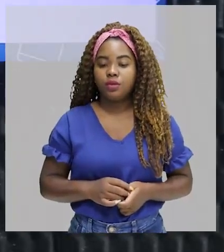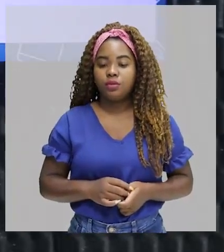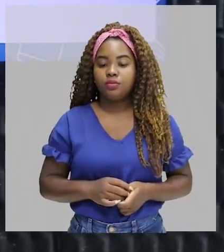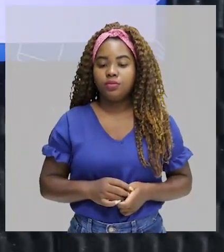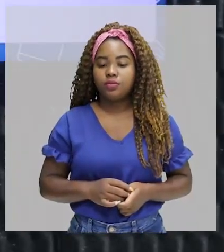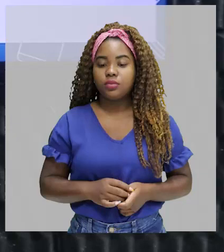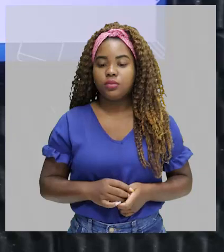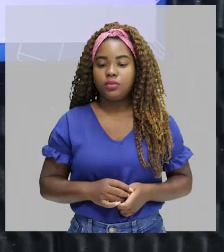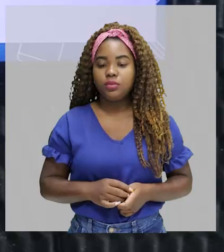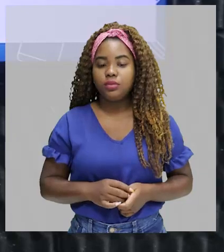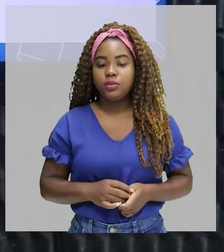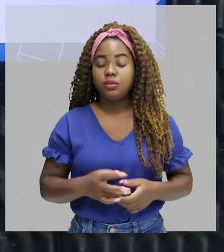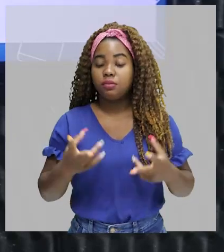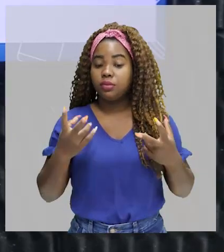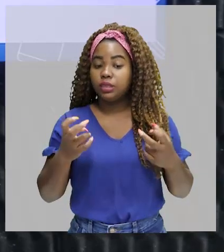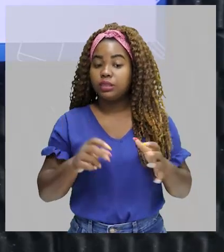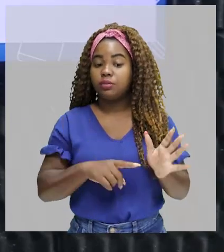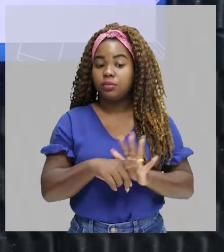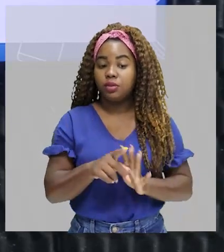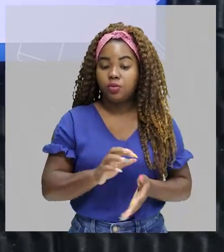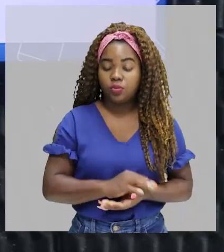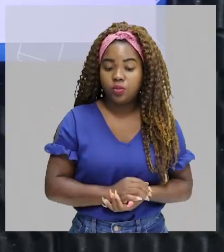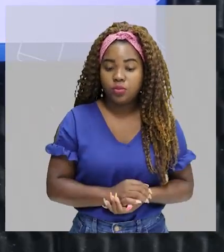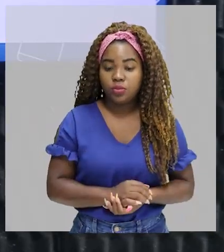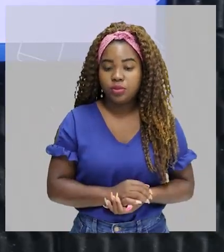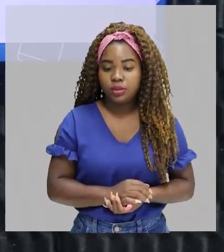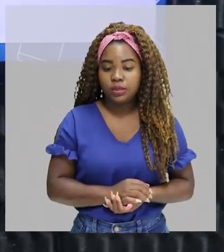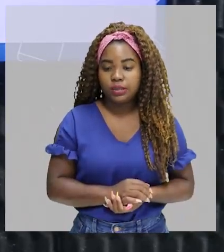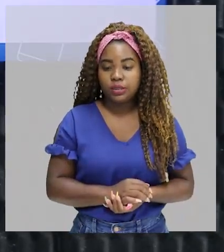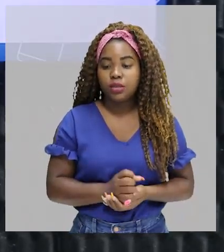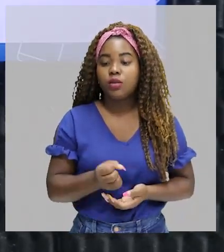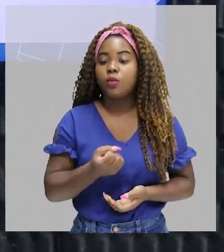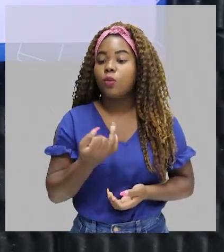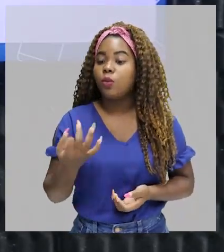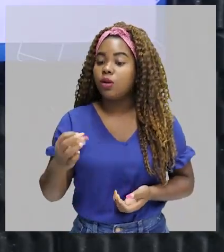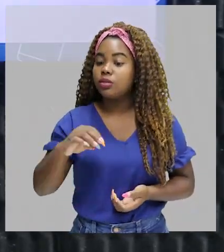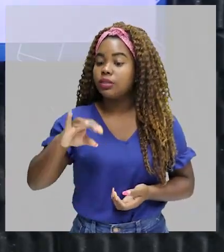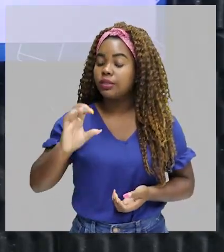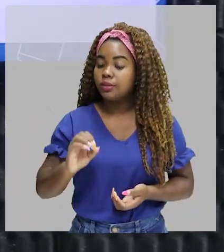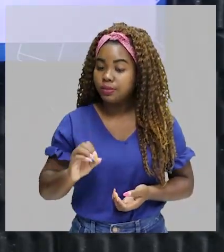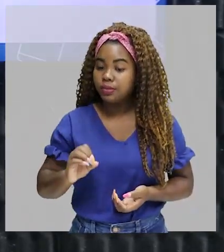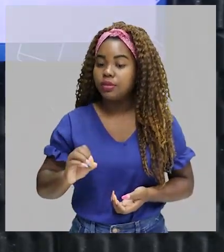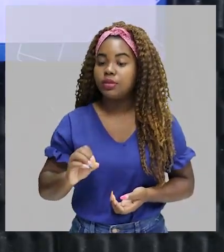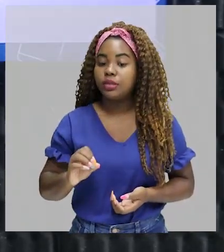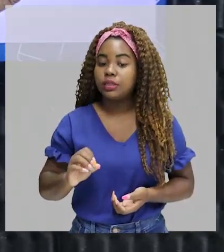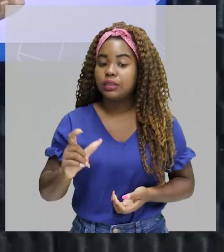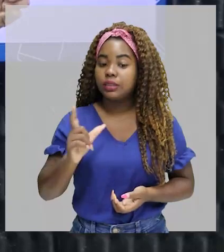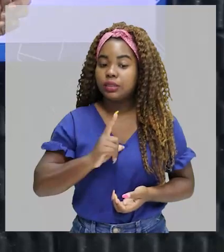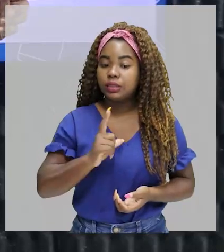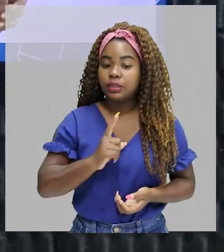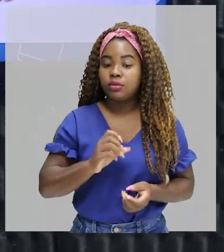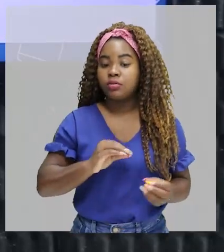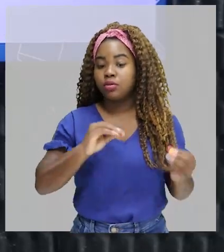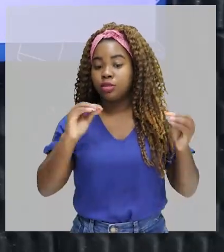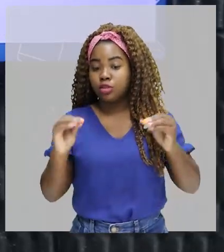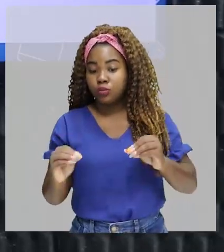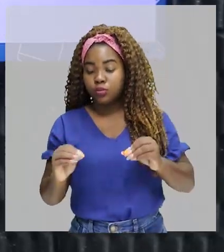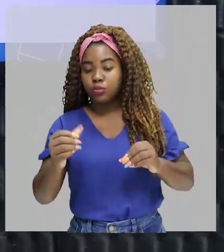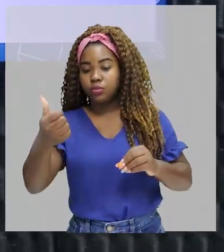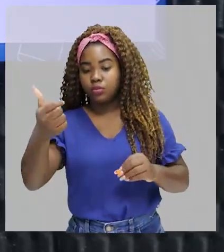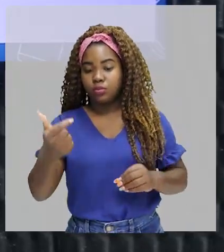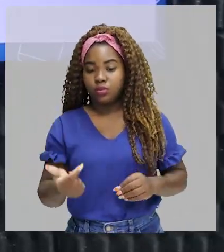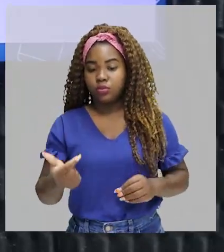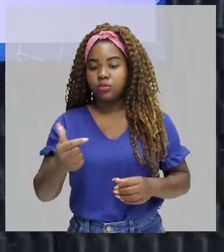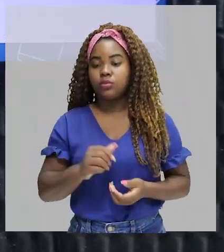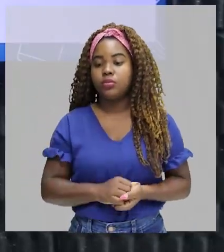passa? Gente, olha o enunciado aqui, olha o que ele pediu, ó. Quantos meios aritméticos devem ser interpolados